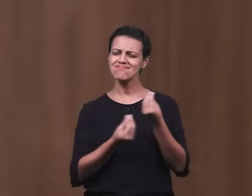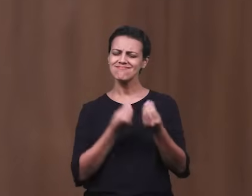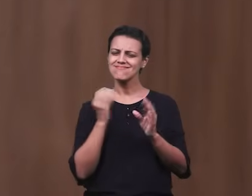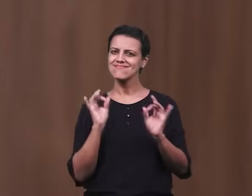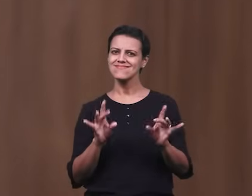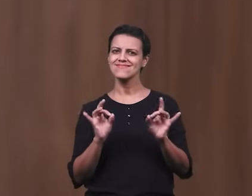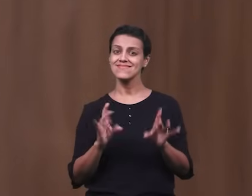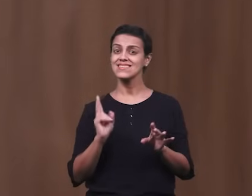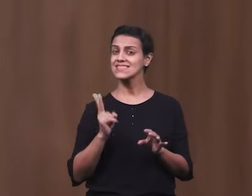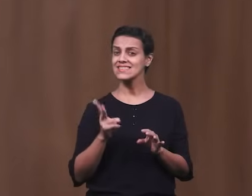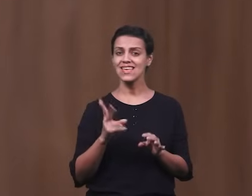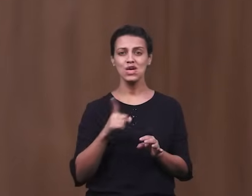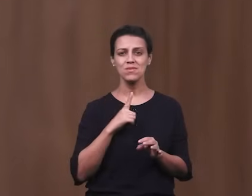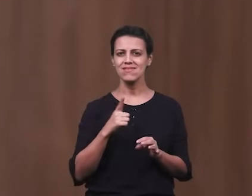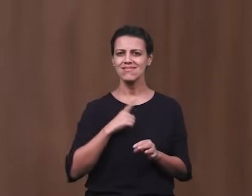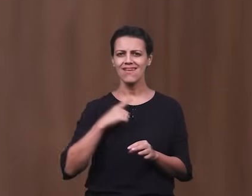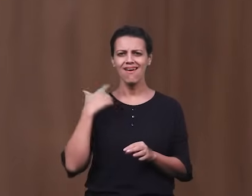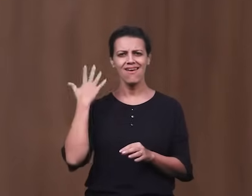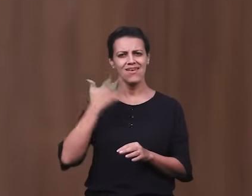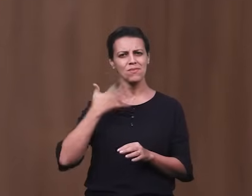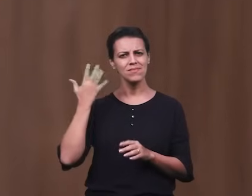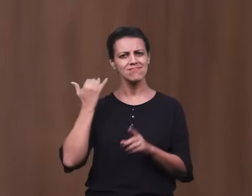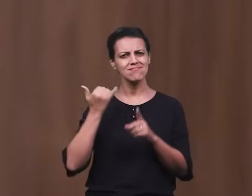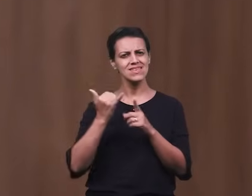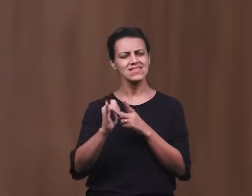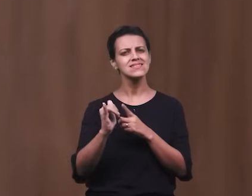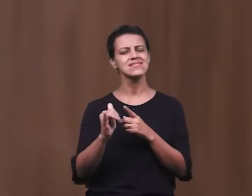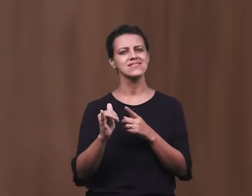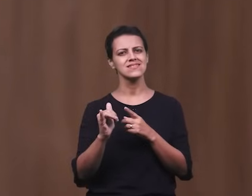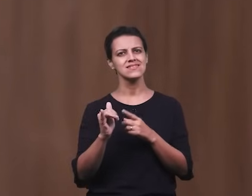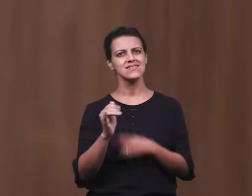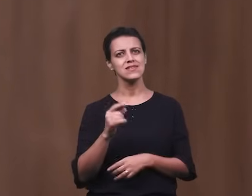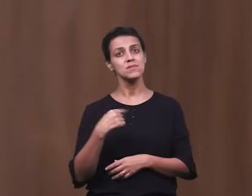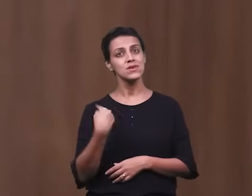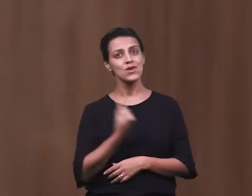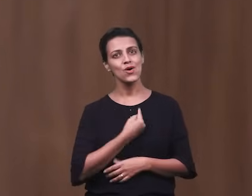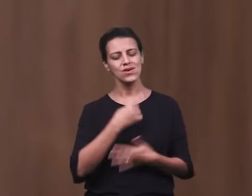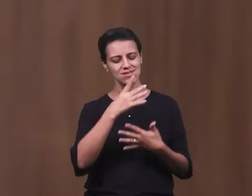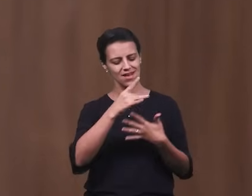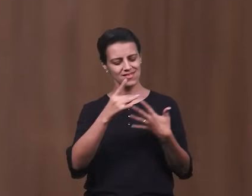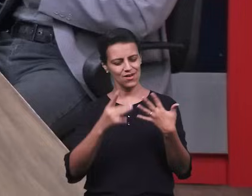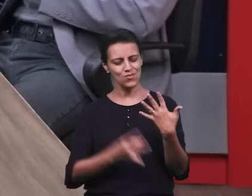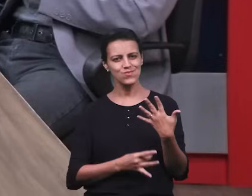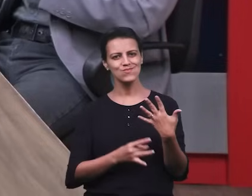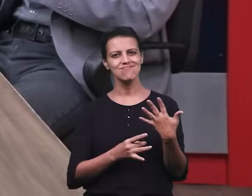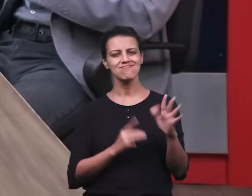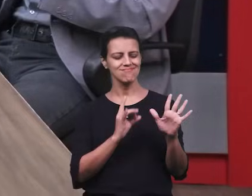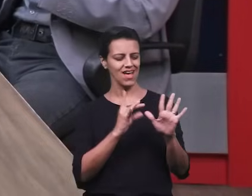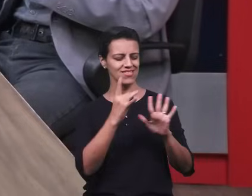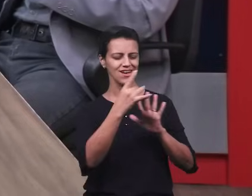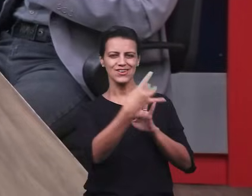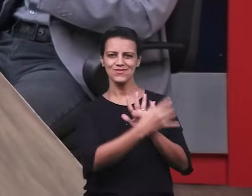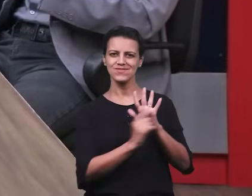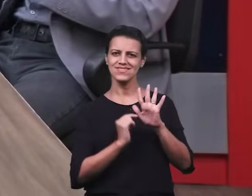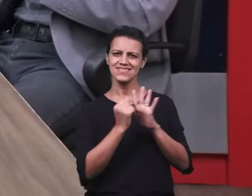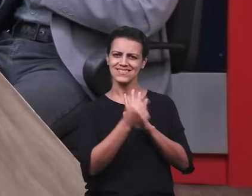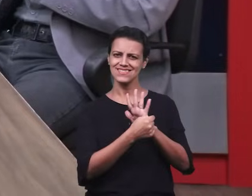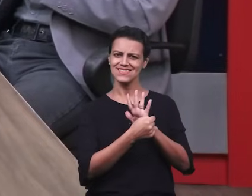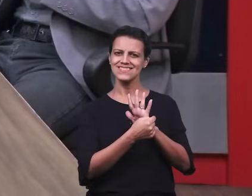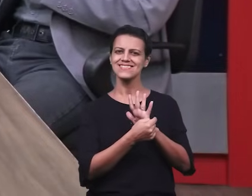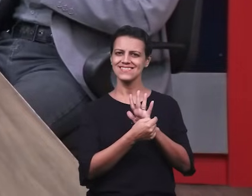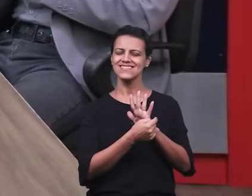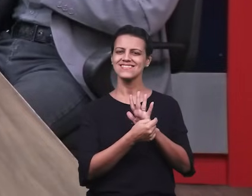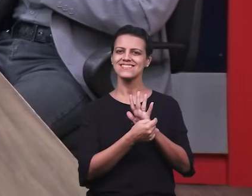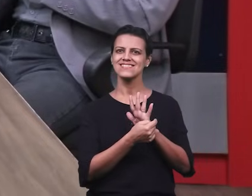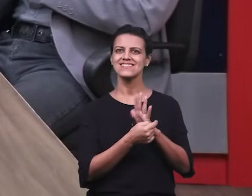mensagem para nós, para a igreja, relacionado a cada um desses órgãos dos sentidos. Então vai ser muito interessante essa